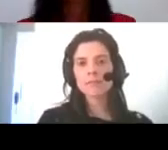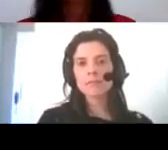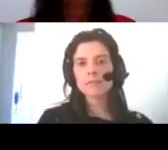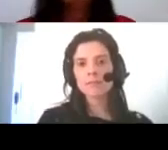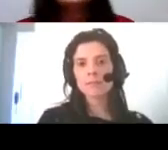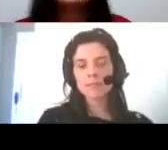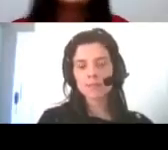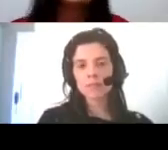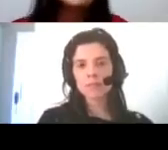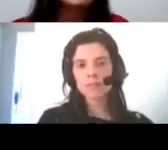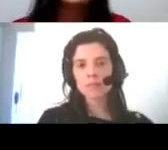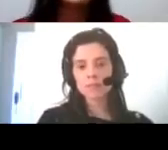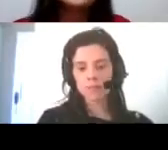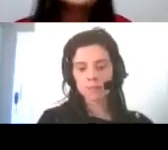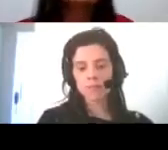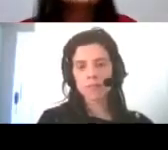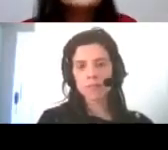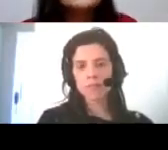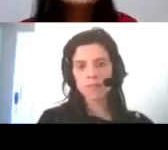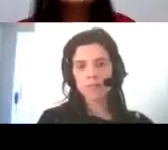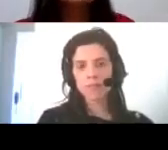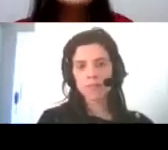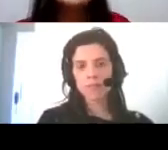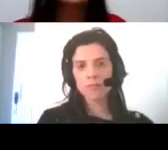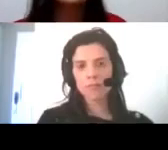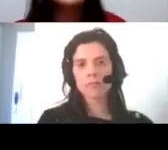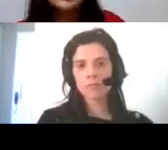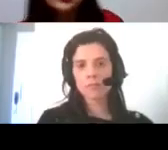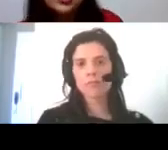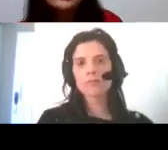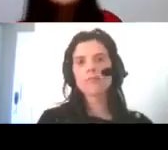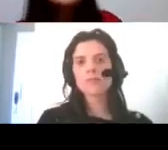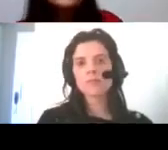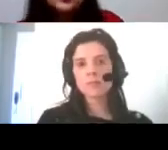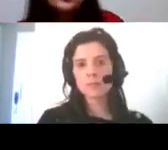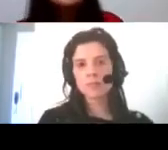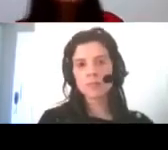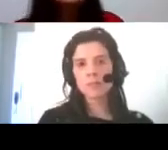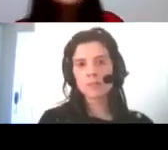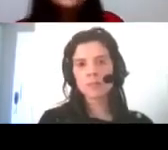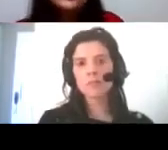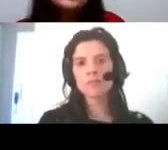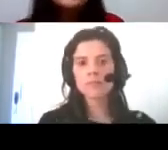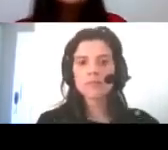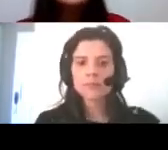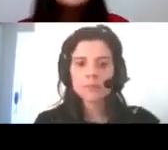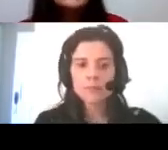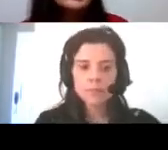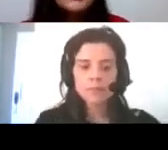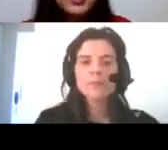Então, se tudo isso a gente conseguir cumprir, nós vamos também conseguir ter a nossa ética pessoal e